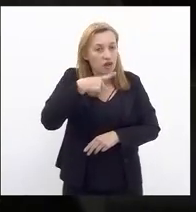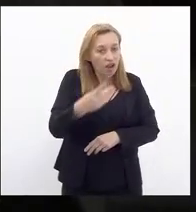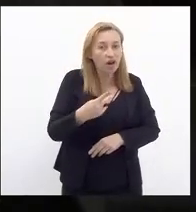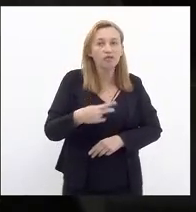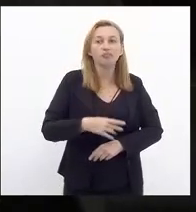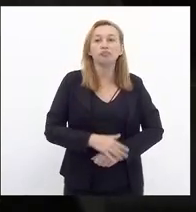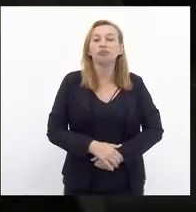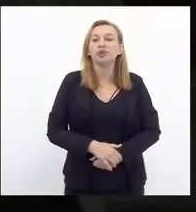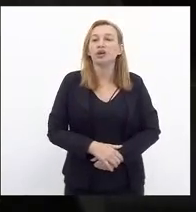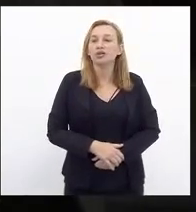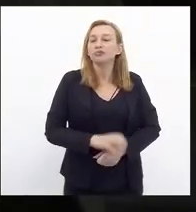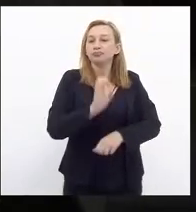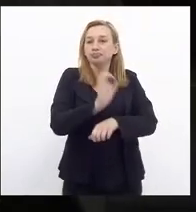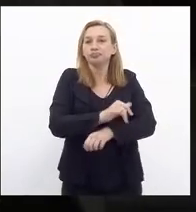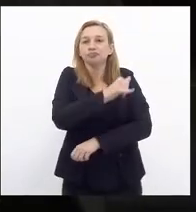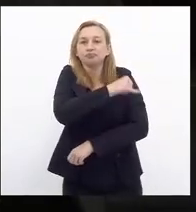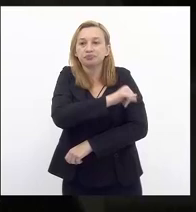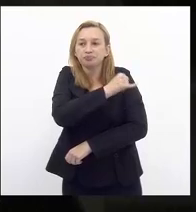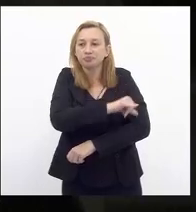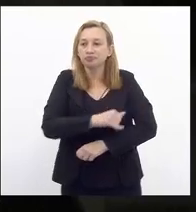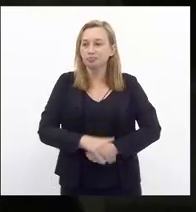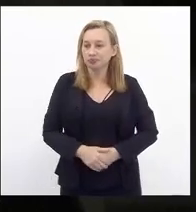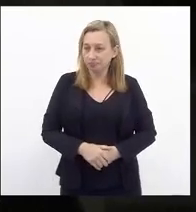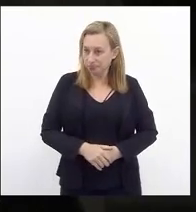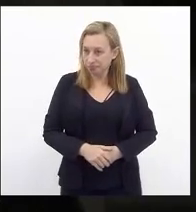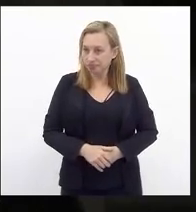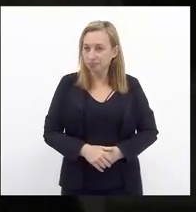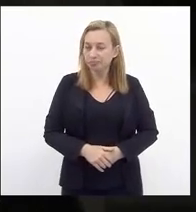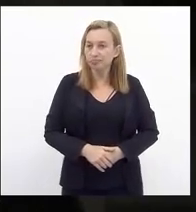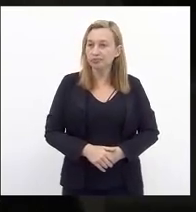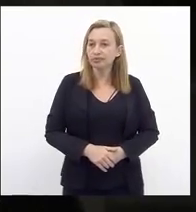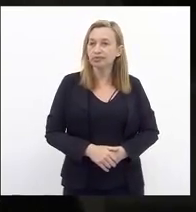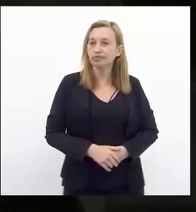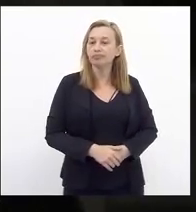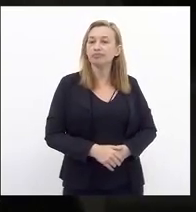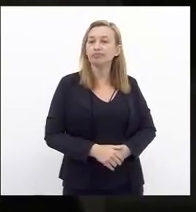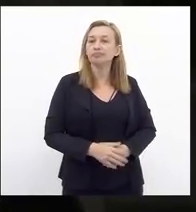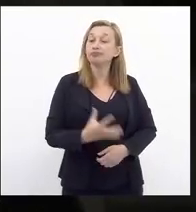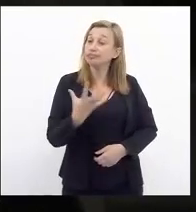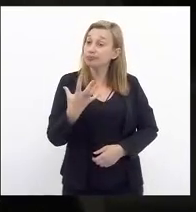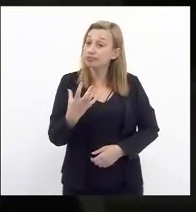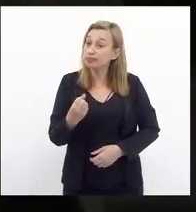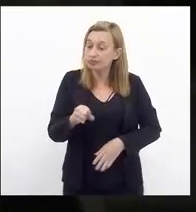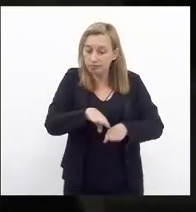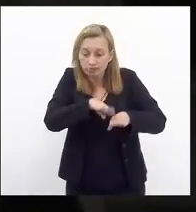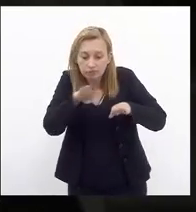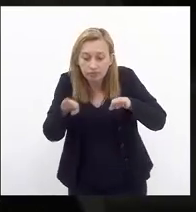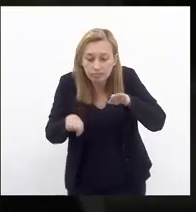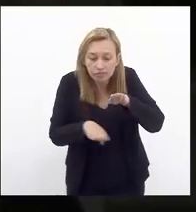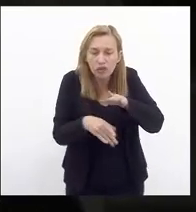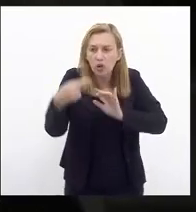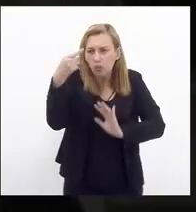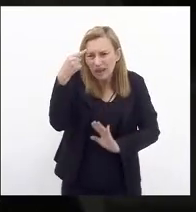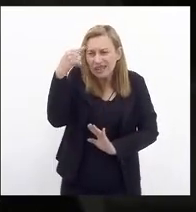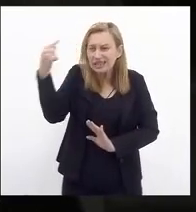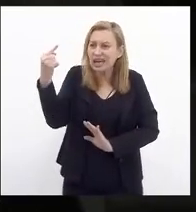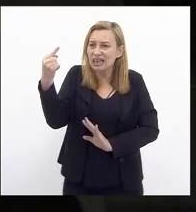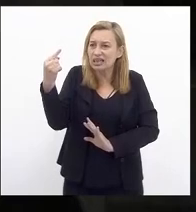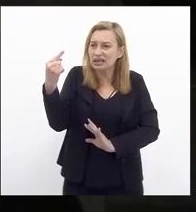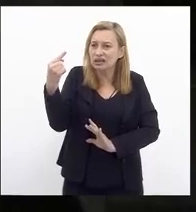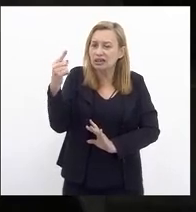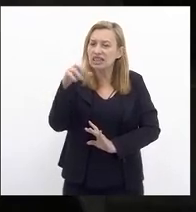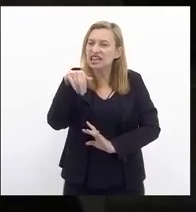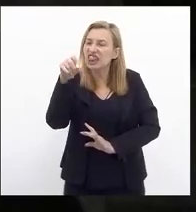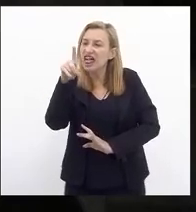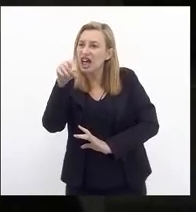que o Estado do Rio de Janeiro está aderindo de joelhos a uma lógica é uma lógica